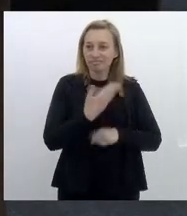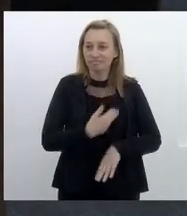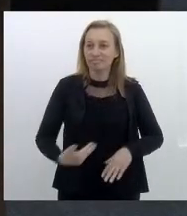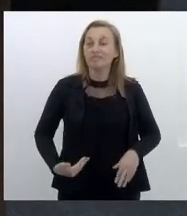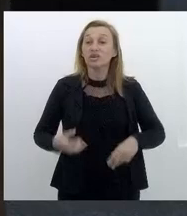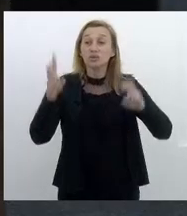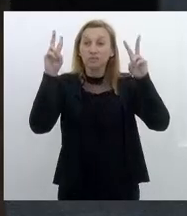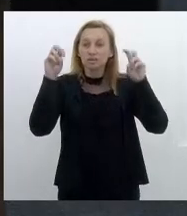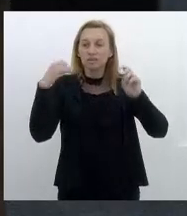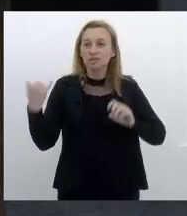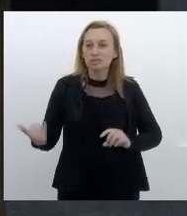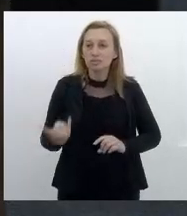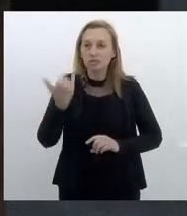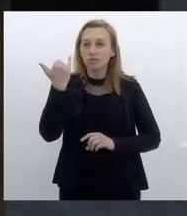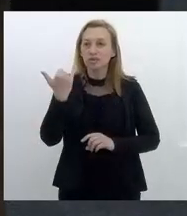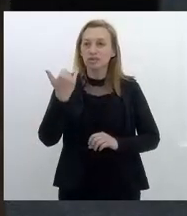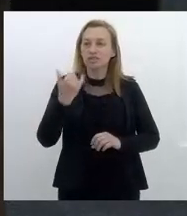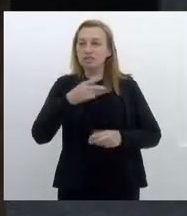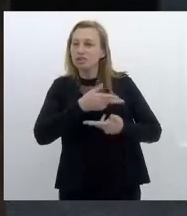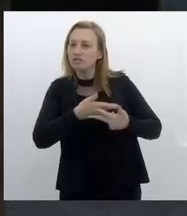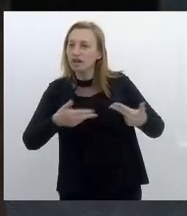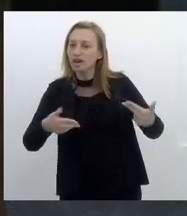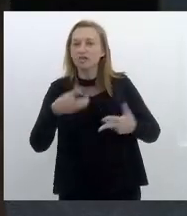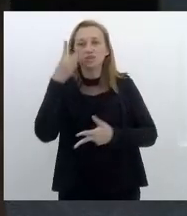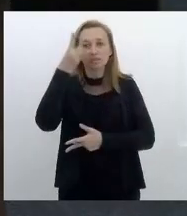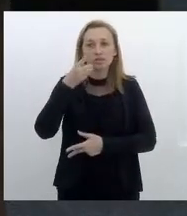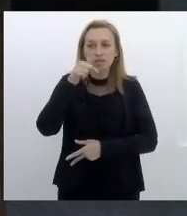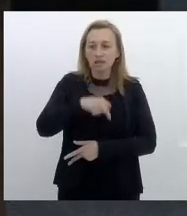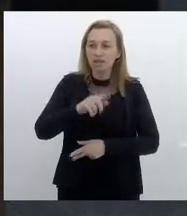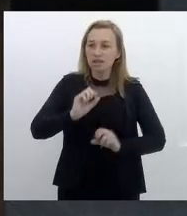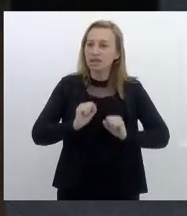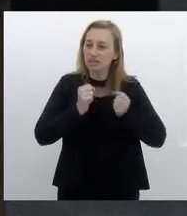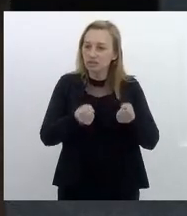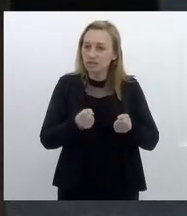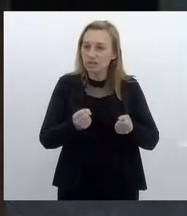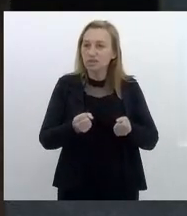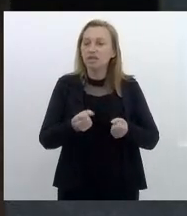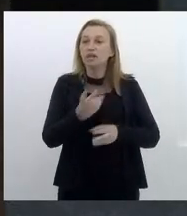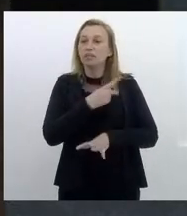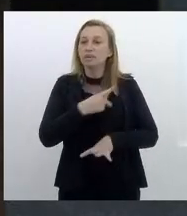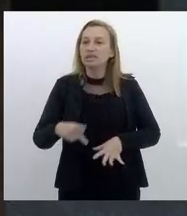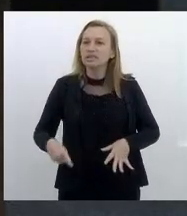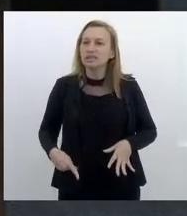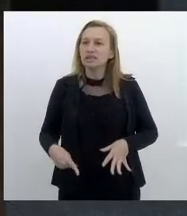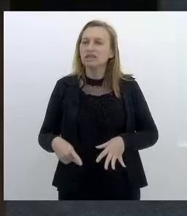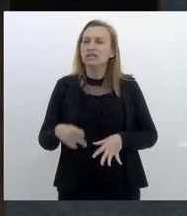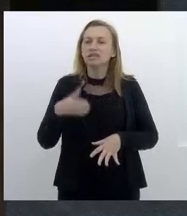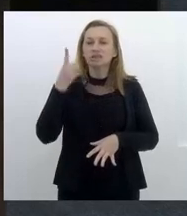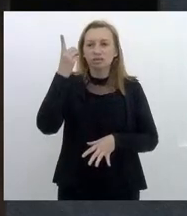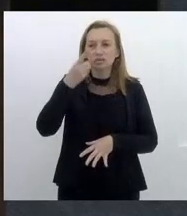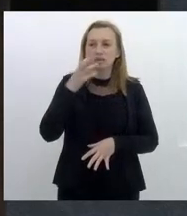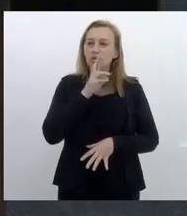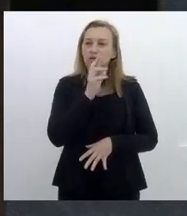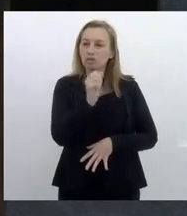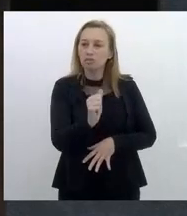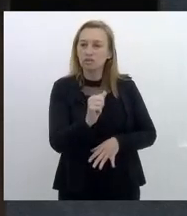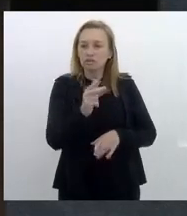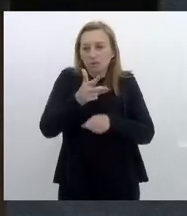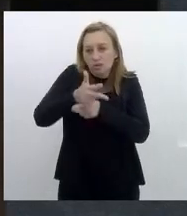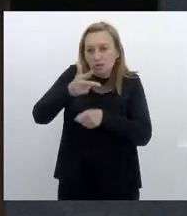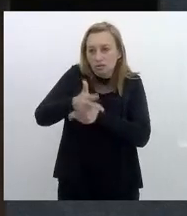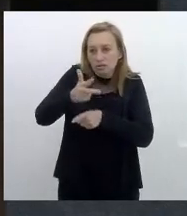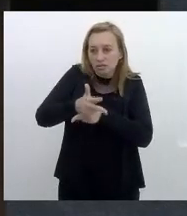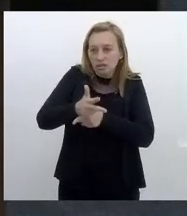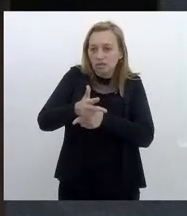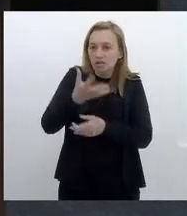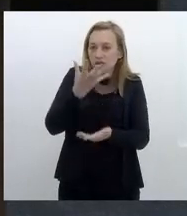trazer um tema de grande relevância que vários parlamentares aqui tem defendido Presidente Deputado Rodrigo Amorim gravar um vídeo falando